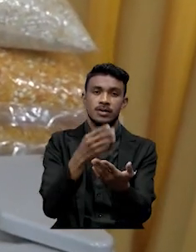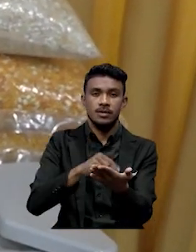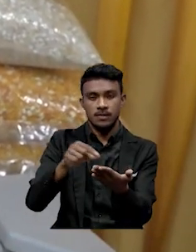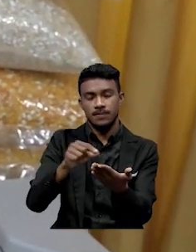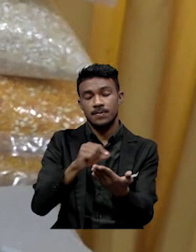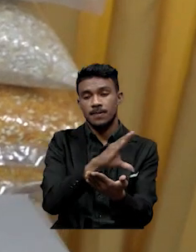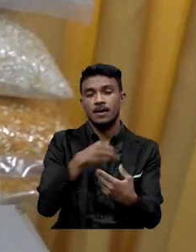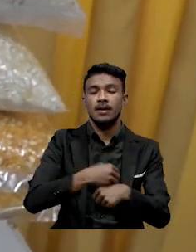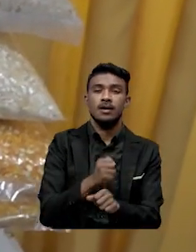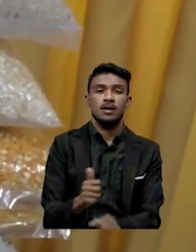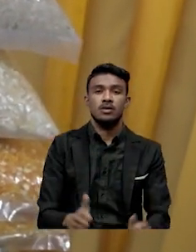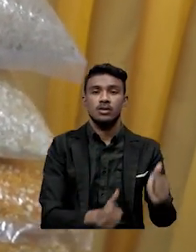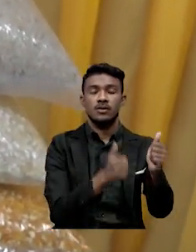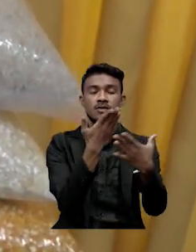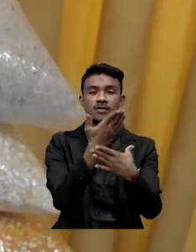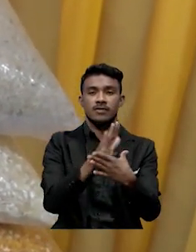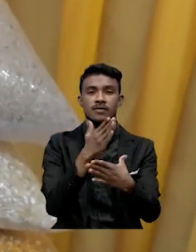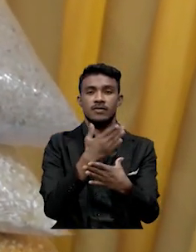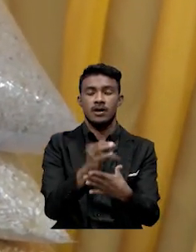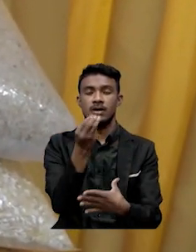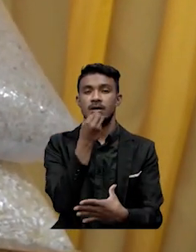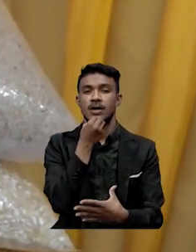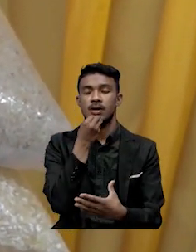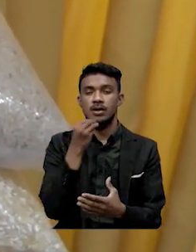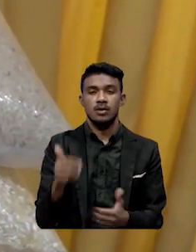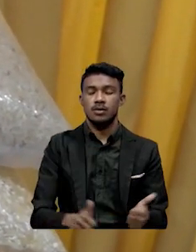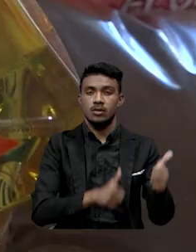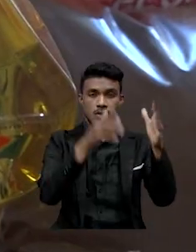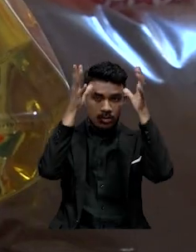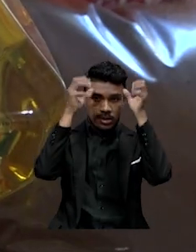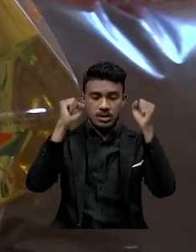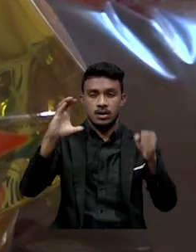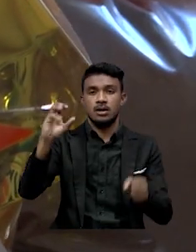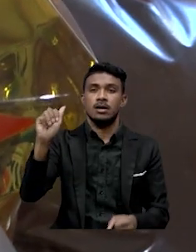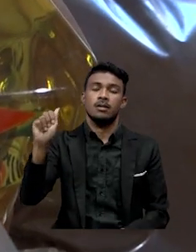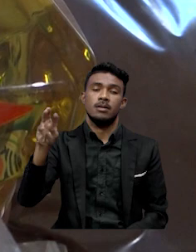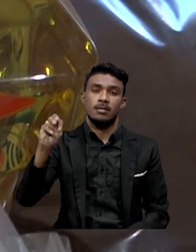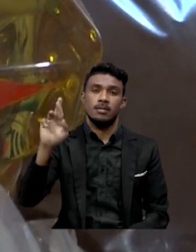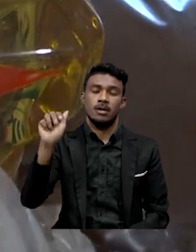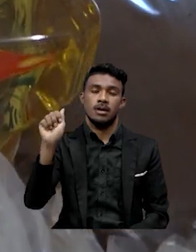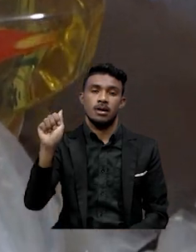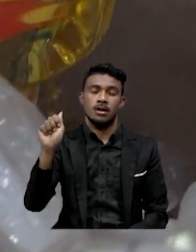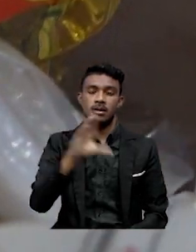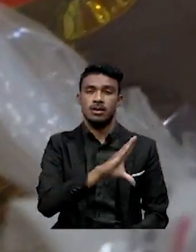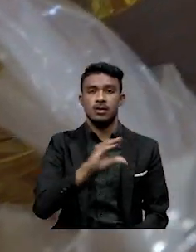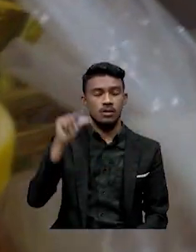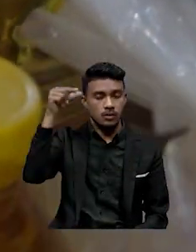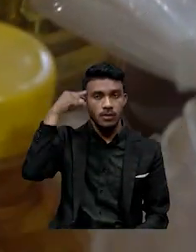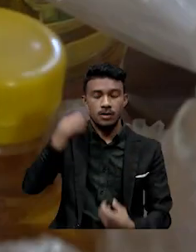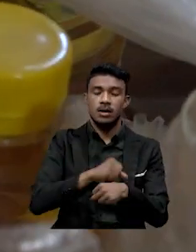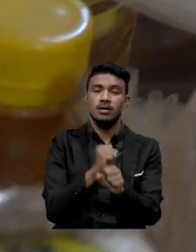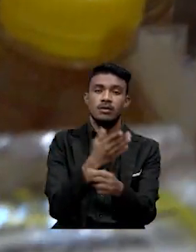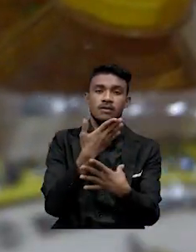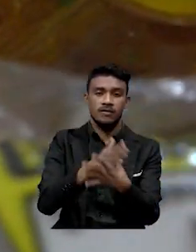moloc implementa Cesta Básica. O presidente da Câmara Comércio e Indústria, né, banheira governo lança Cesta Básica